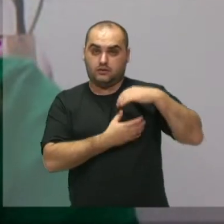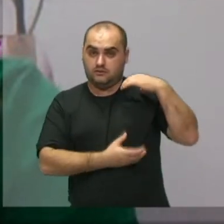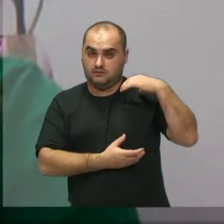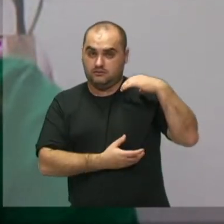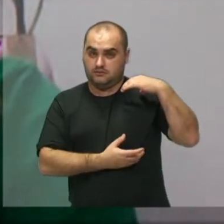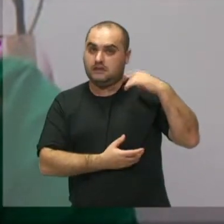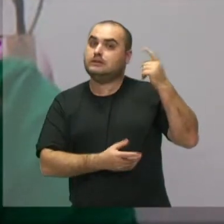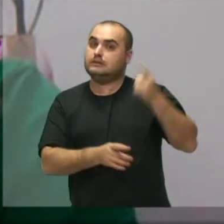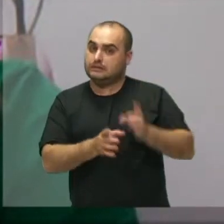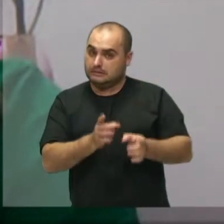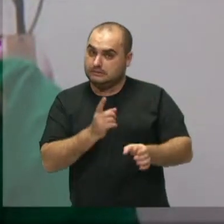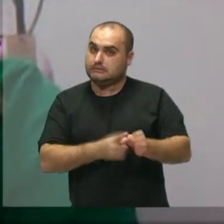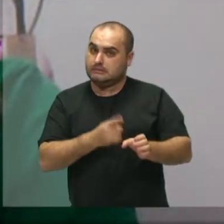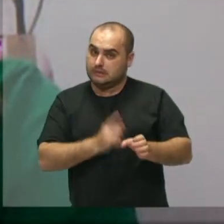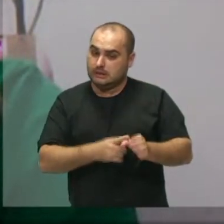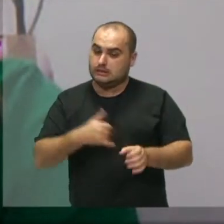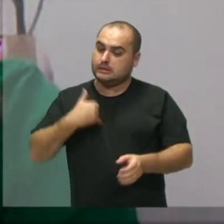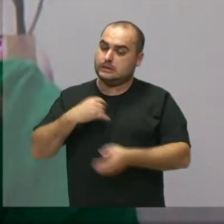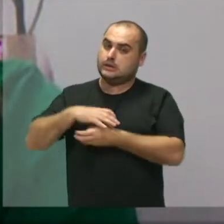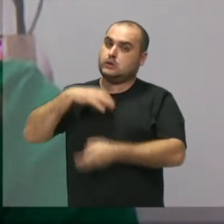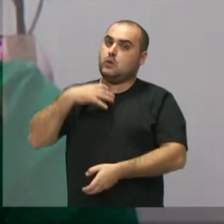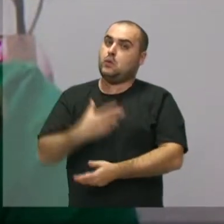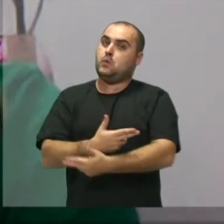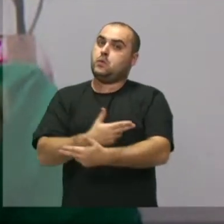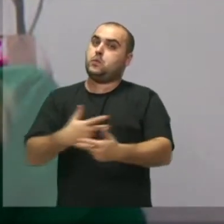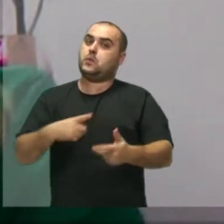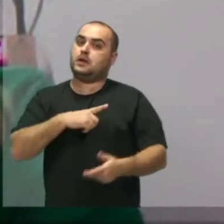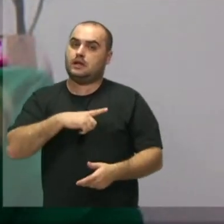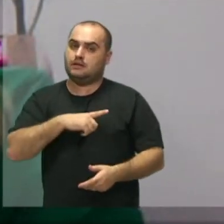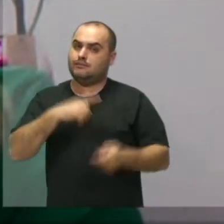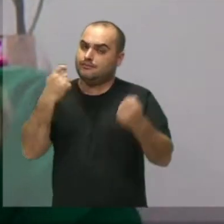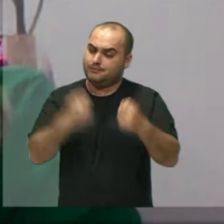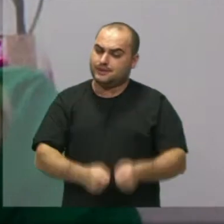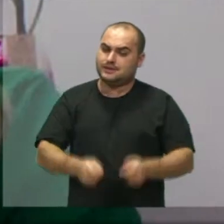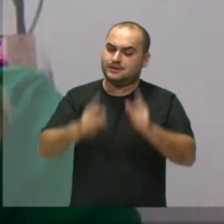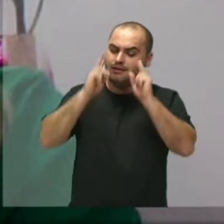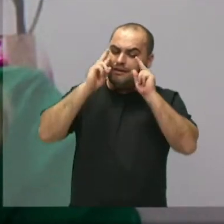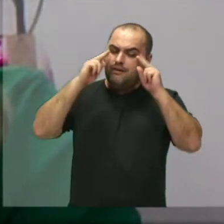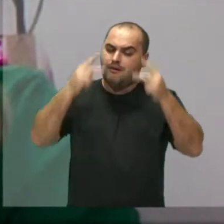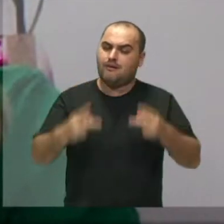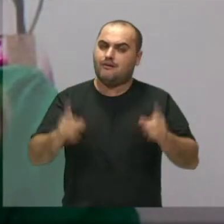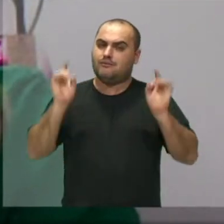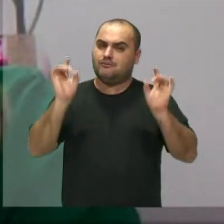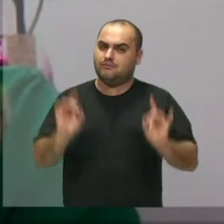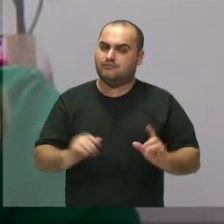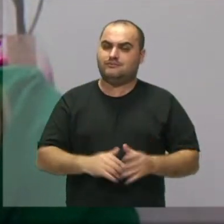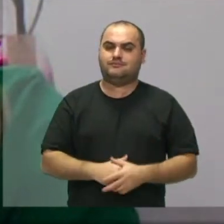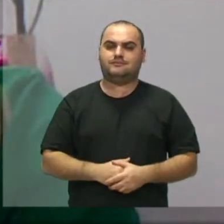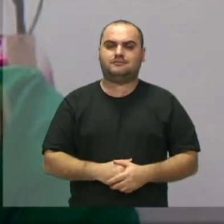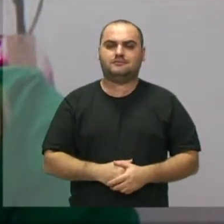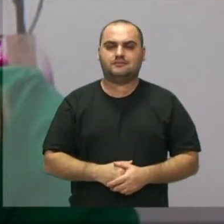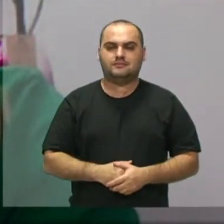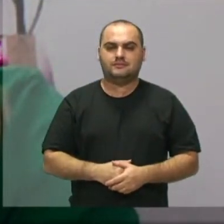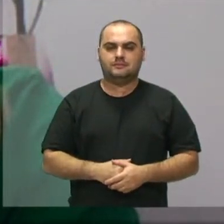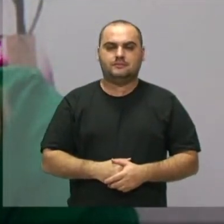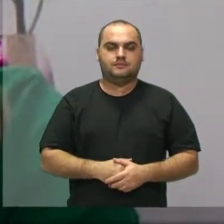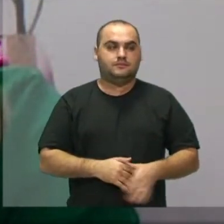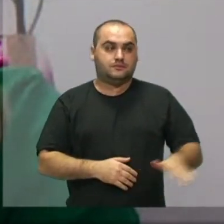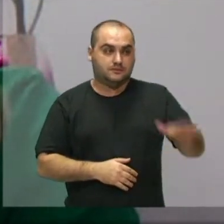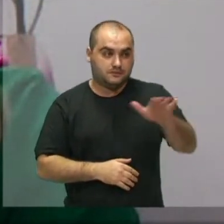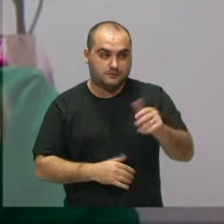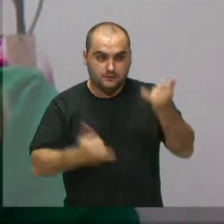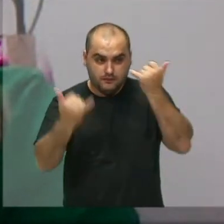com bastante idosos. Então precisa ter um olhar assim especial para eles. Você traz aqui alguns dados, né,